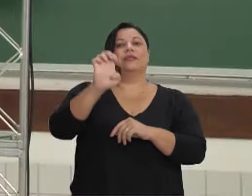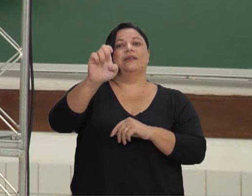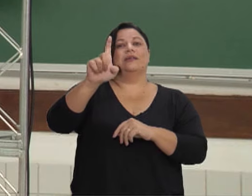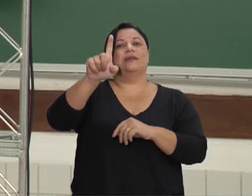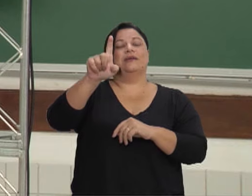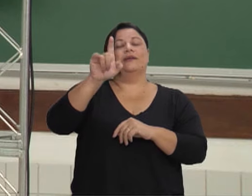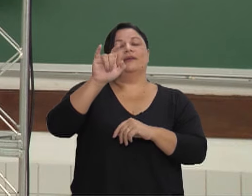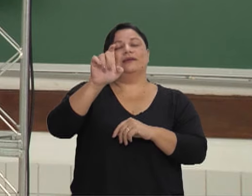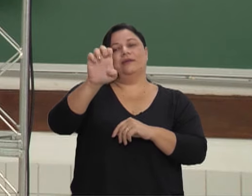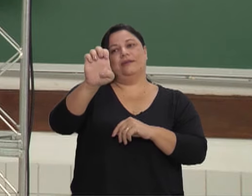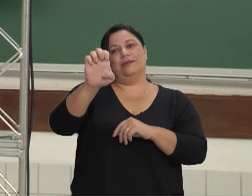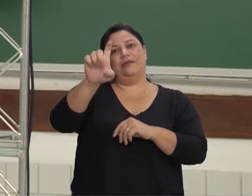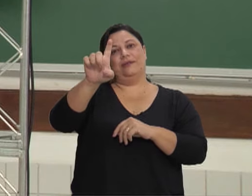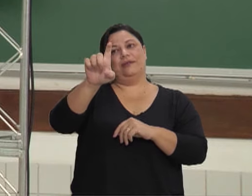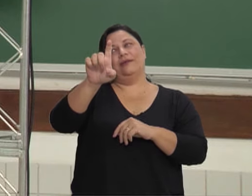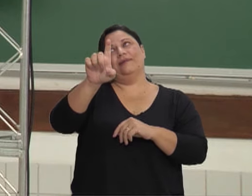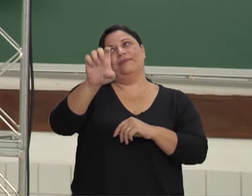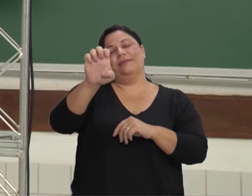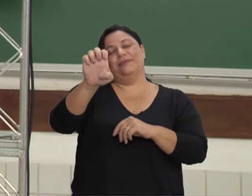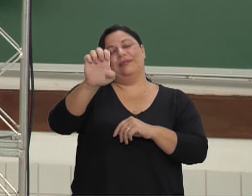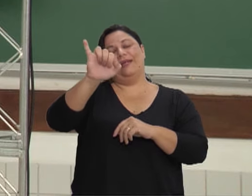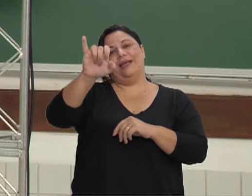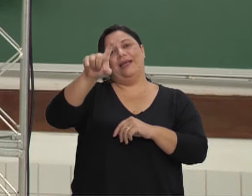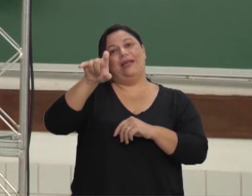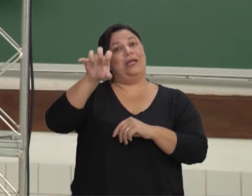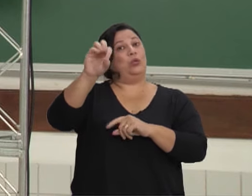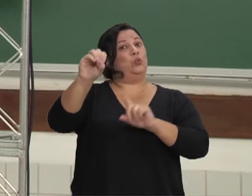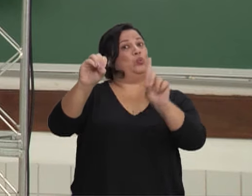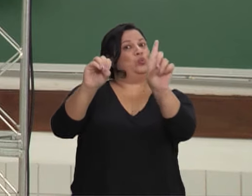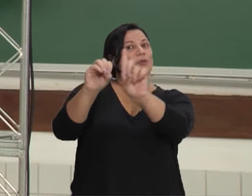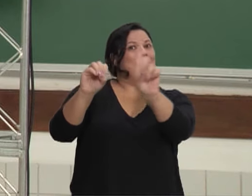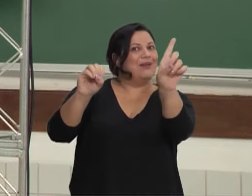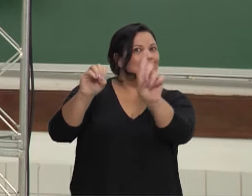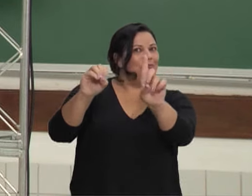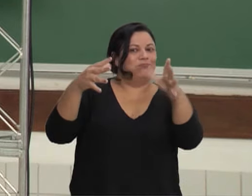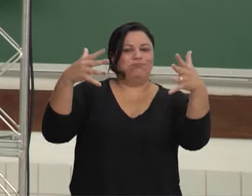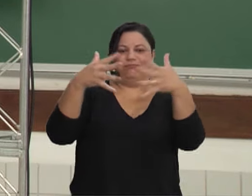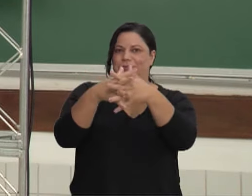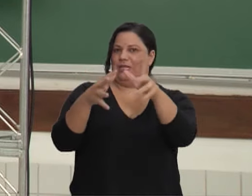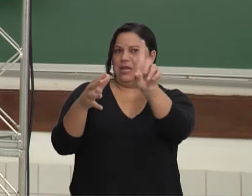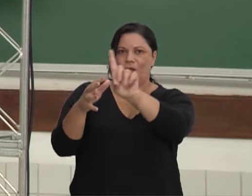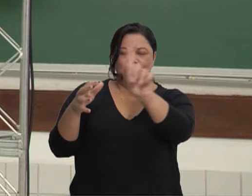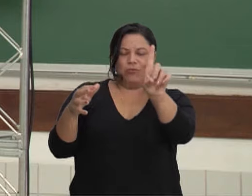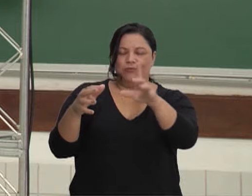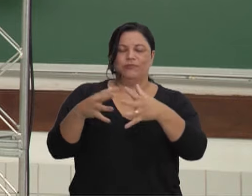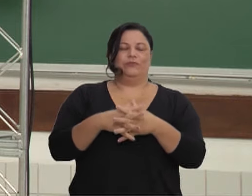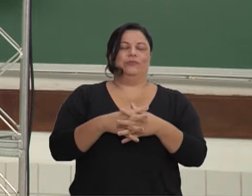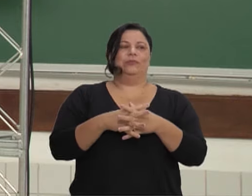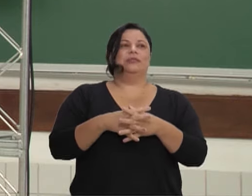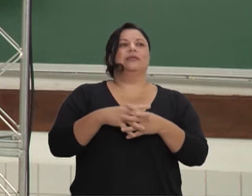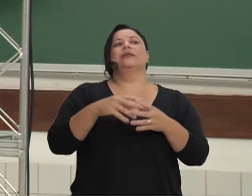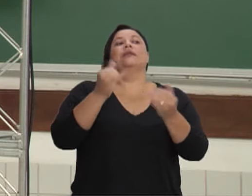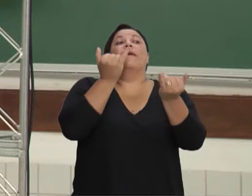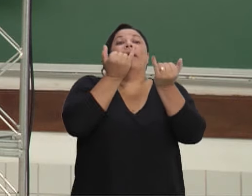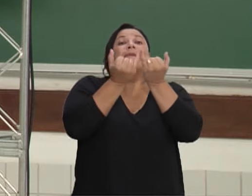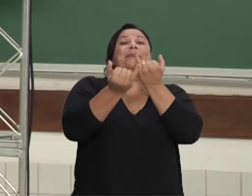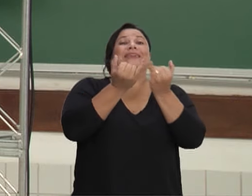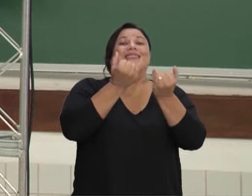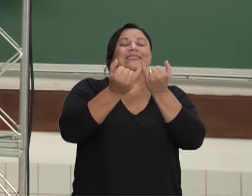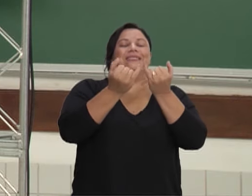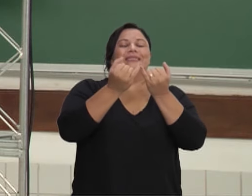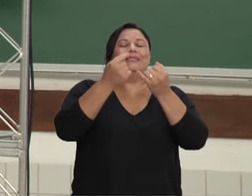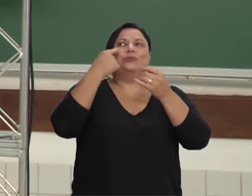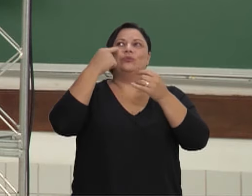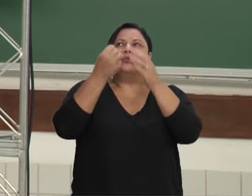R. A distância do ponto A até a reta é como se fosse a projeção, se eu criasse